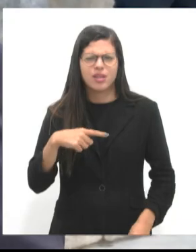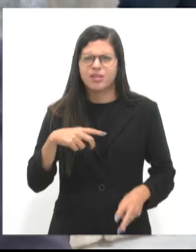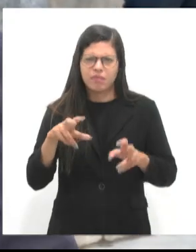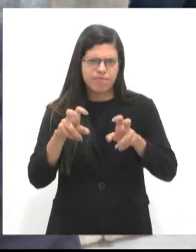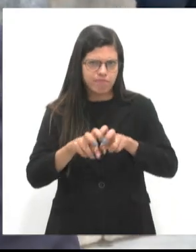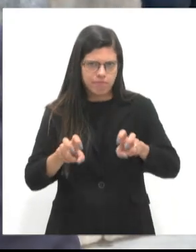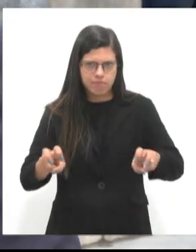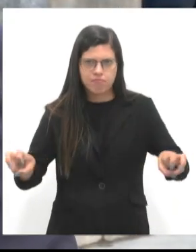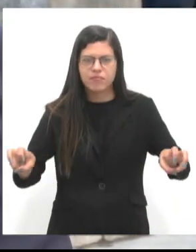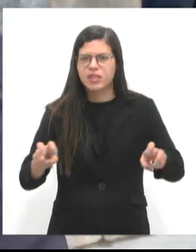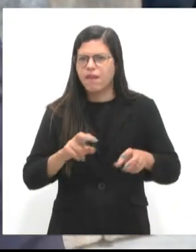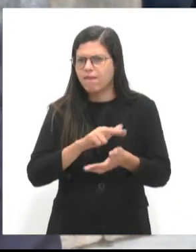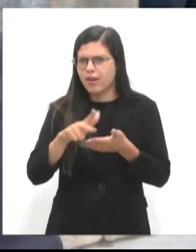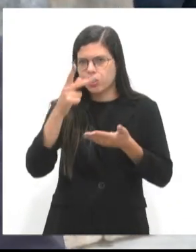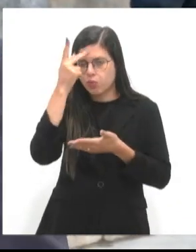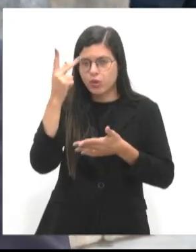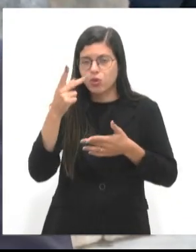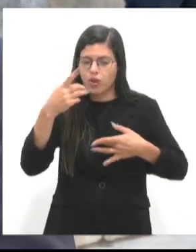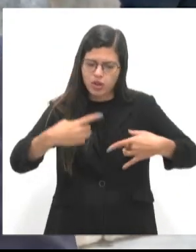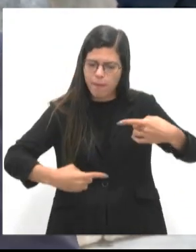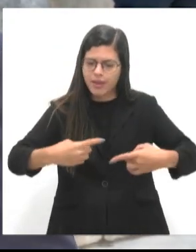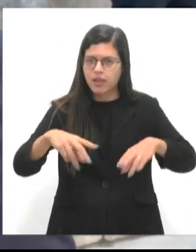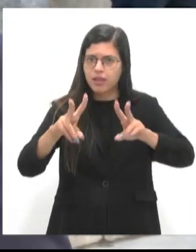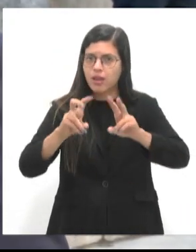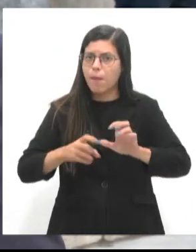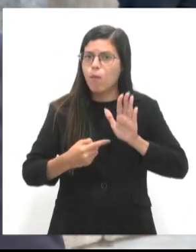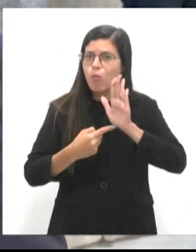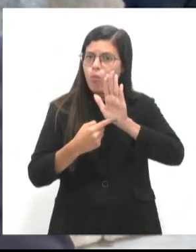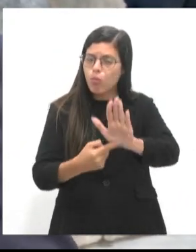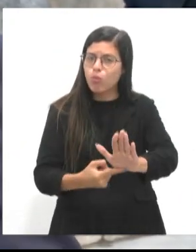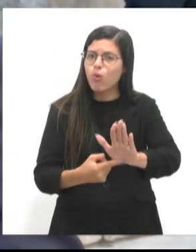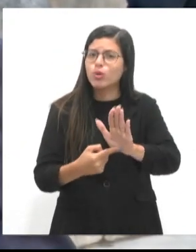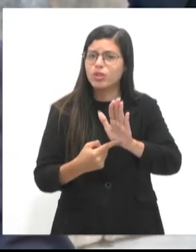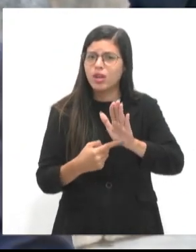o tema para mostrar que isso está muito próximo de nós e que a gente